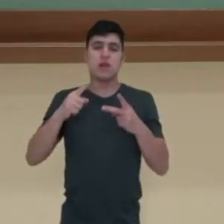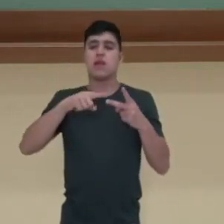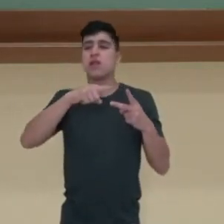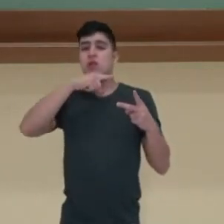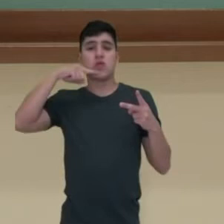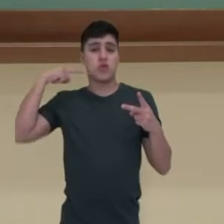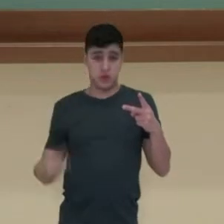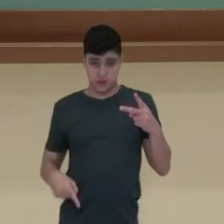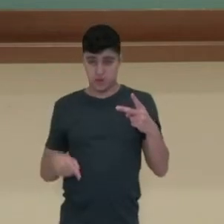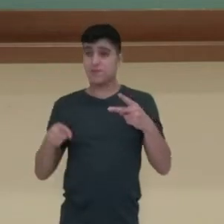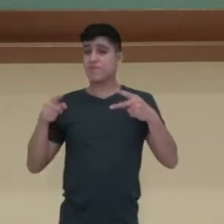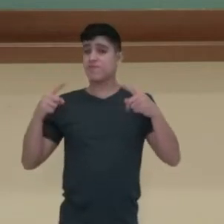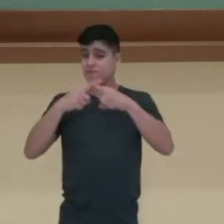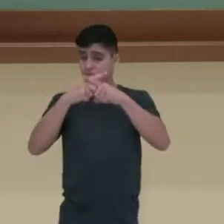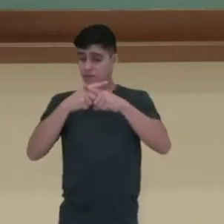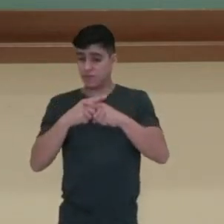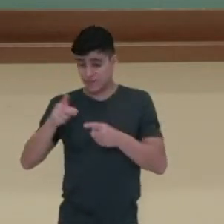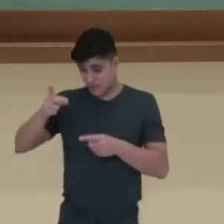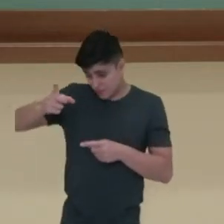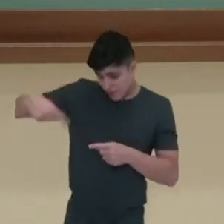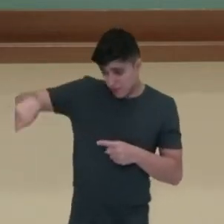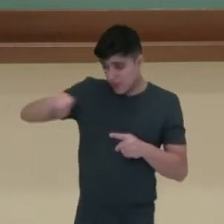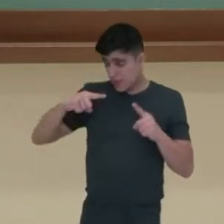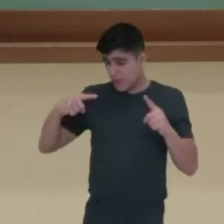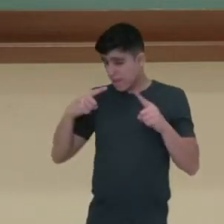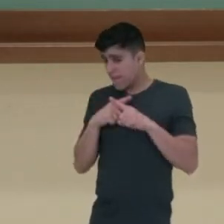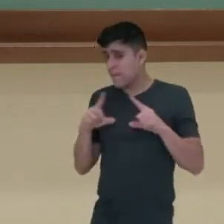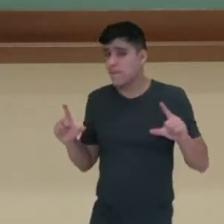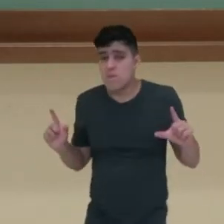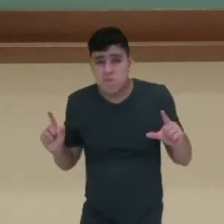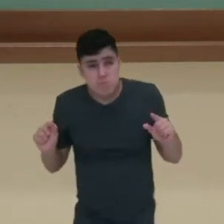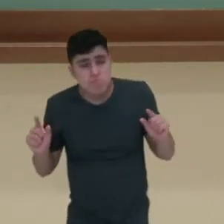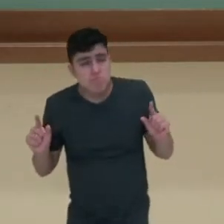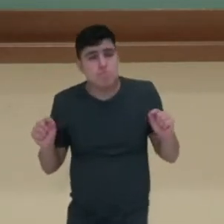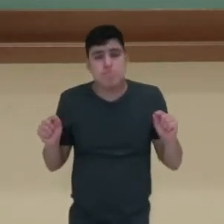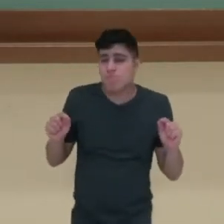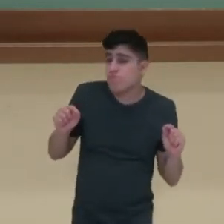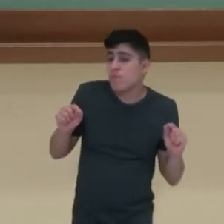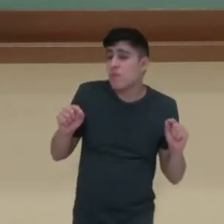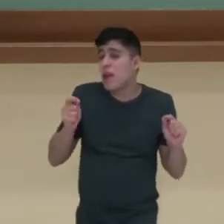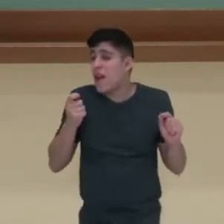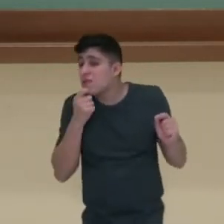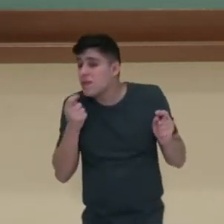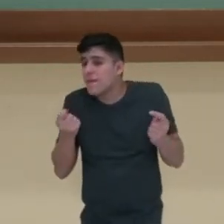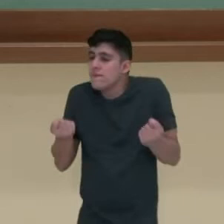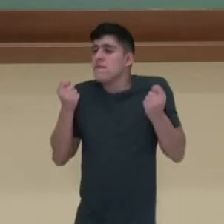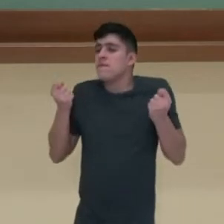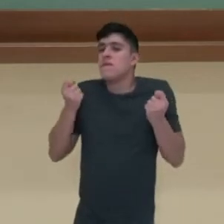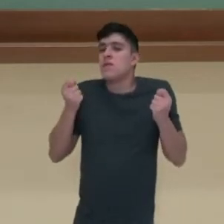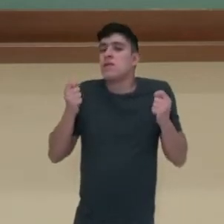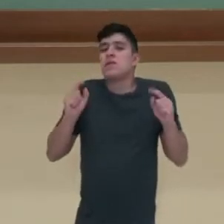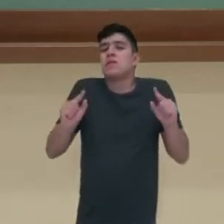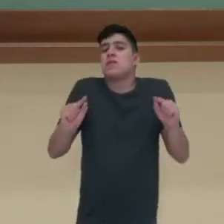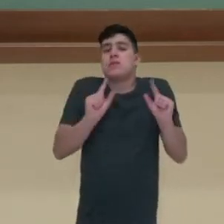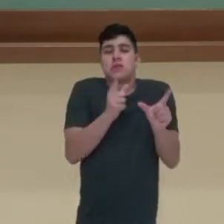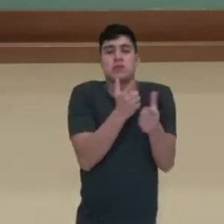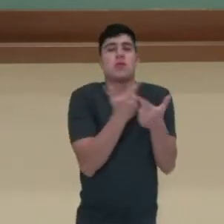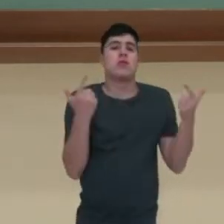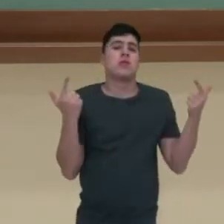E esse conflito ele está sendo, de certa forma, freado graças